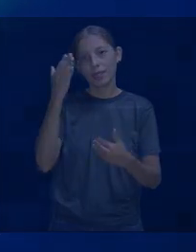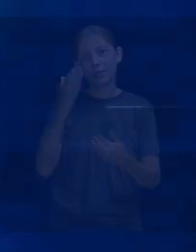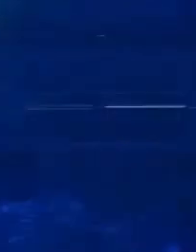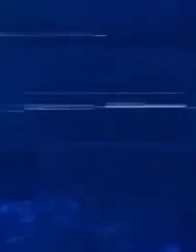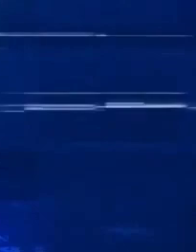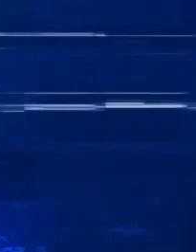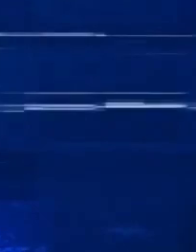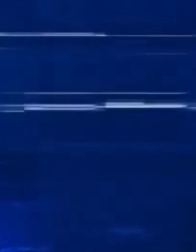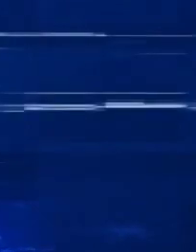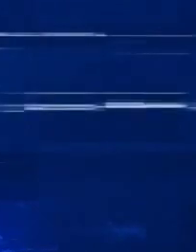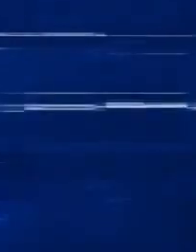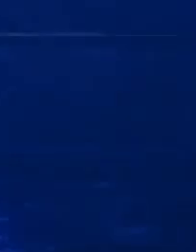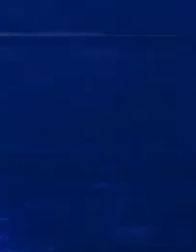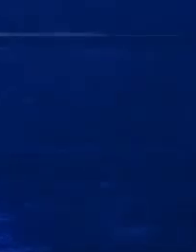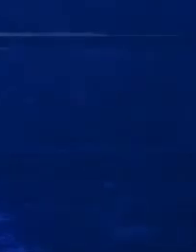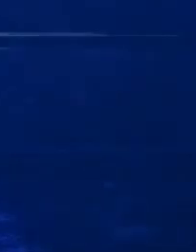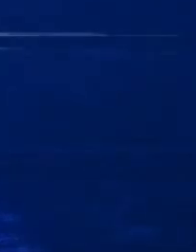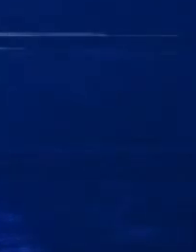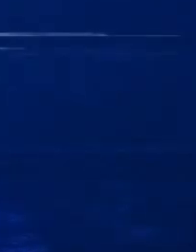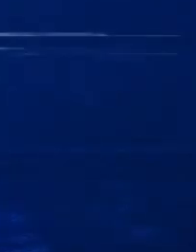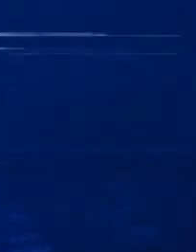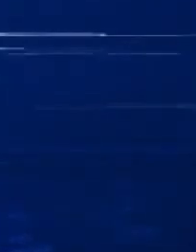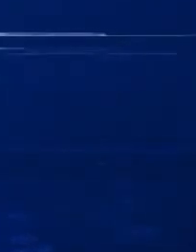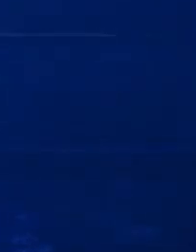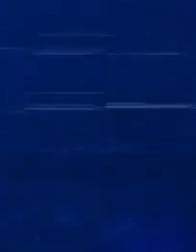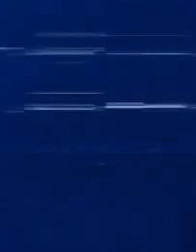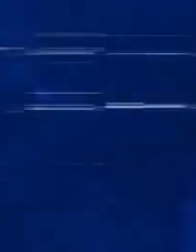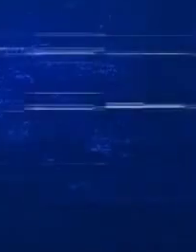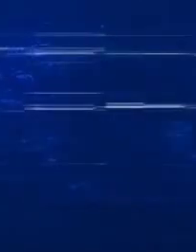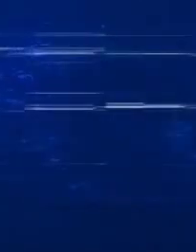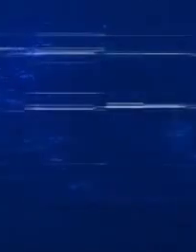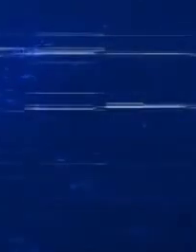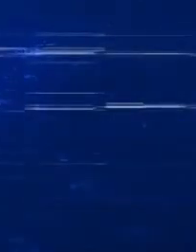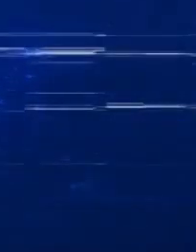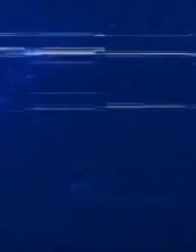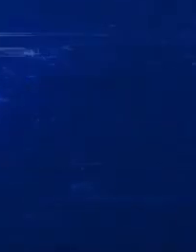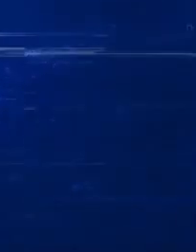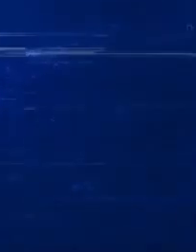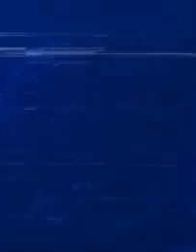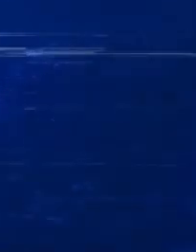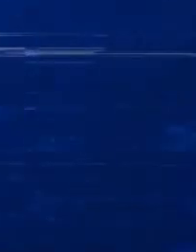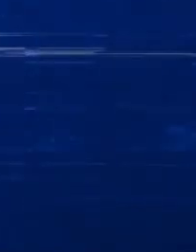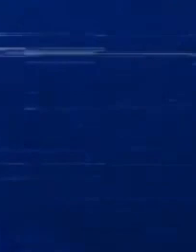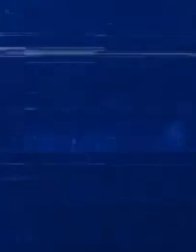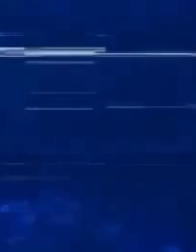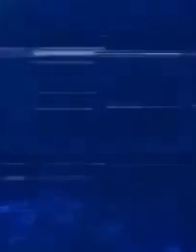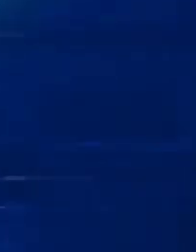Em Fundo Azul, encontro marcado.